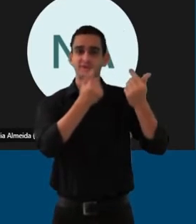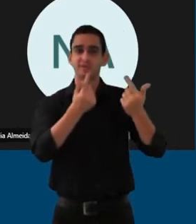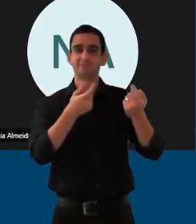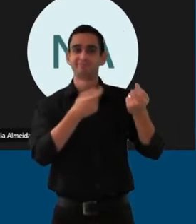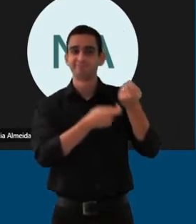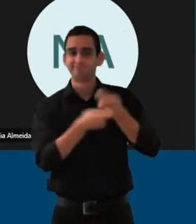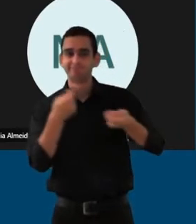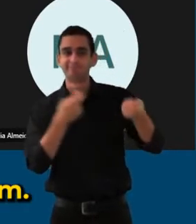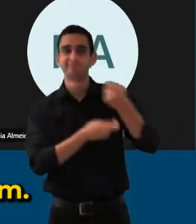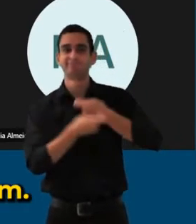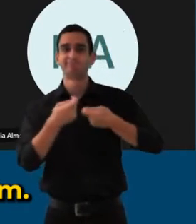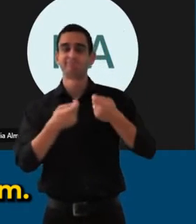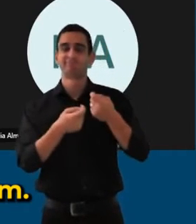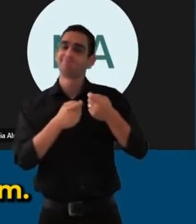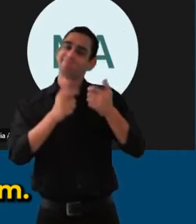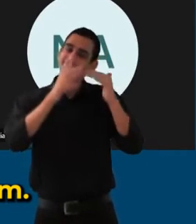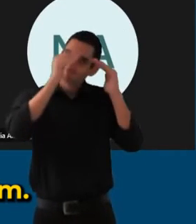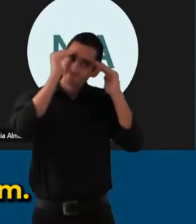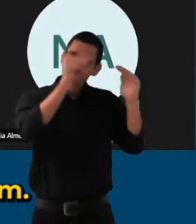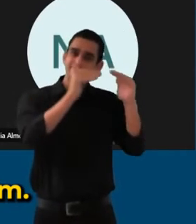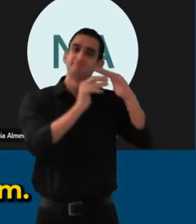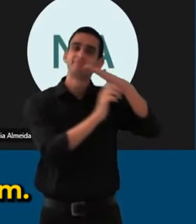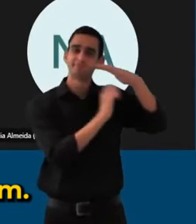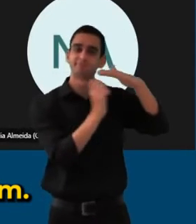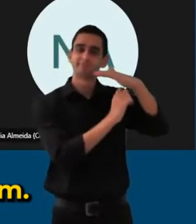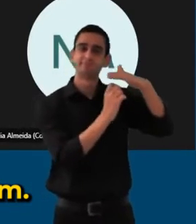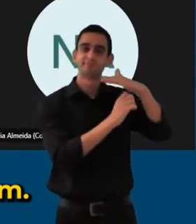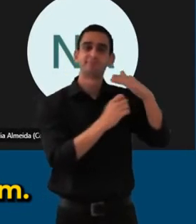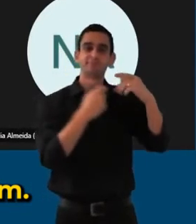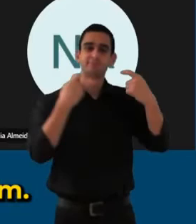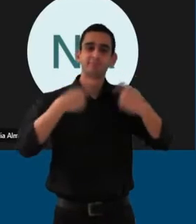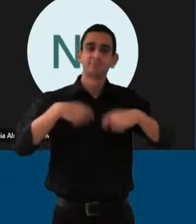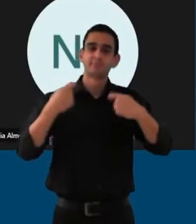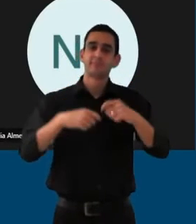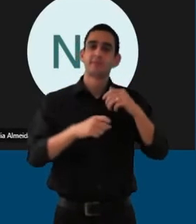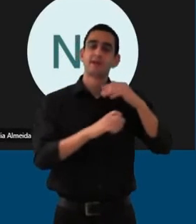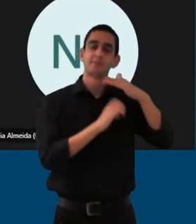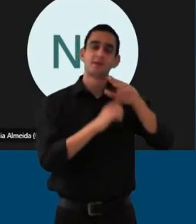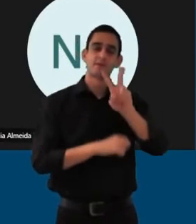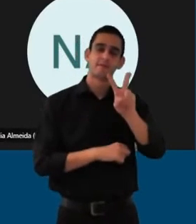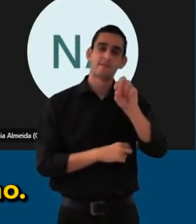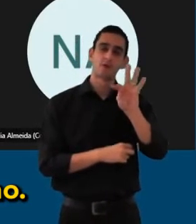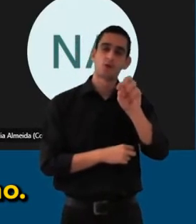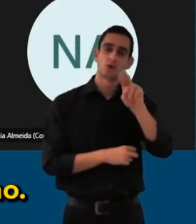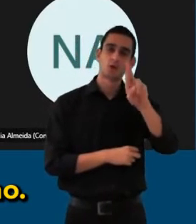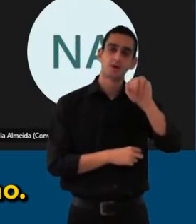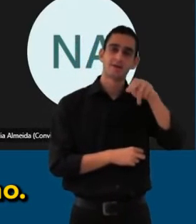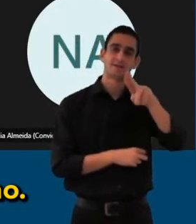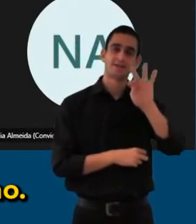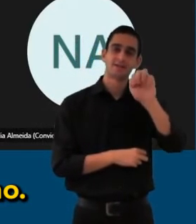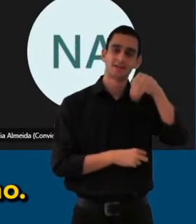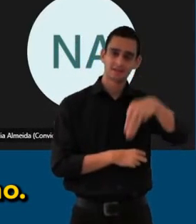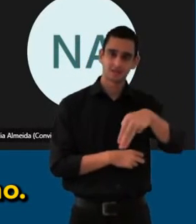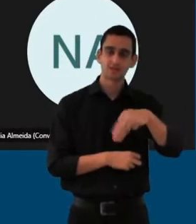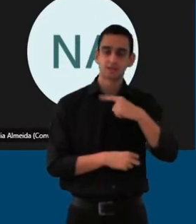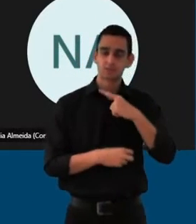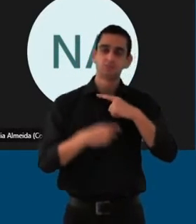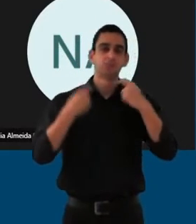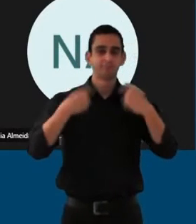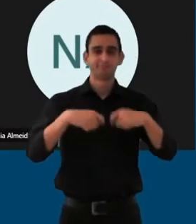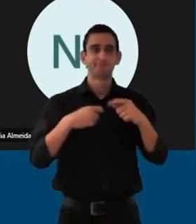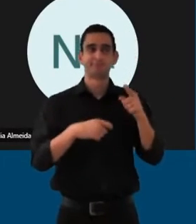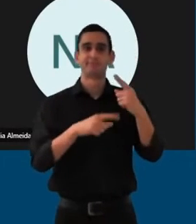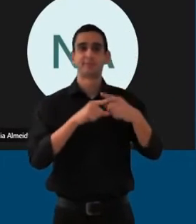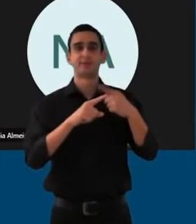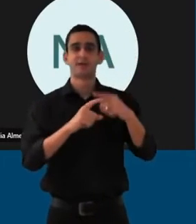precisa submeter ao jurídico interno da Votorantim, não só ao jurídico interno, né, são várias, numa empresa desse tamanho, são